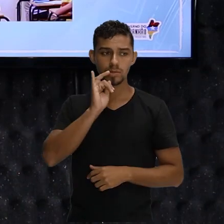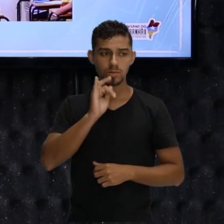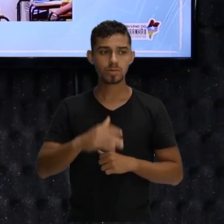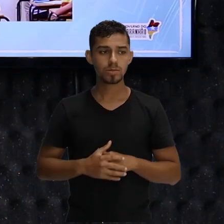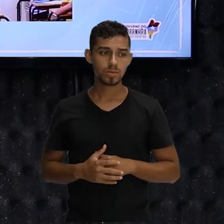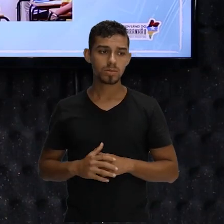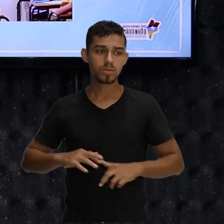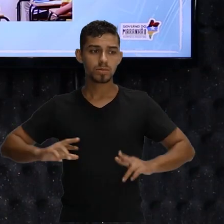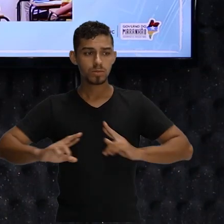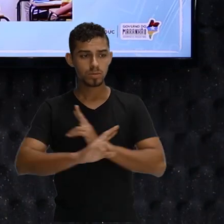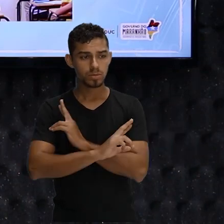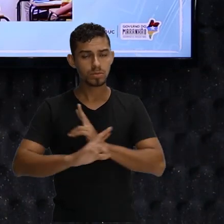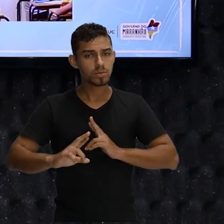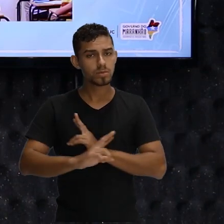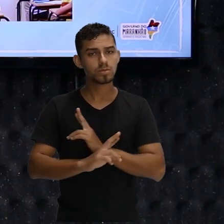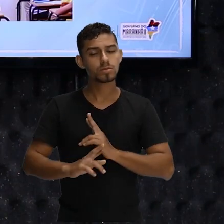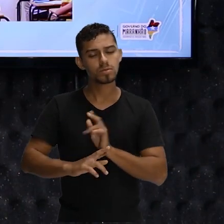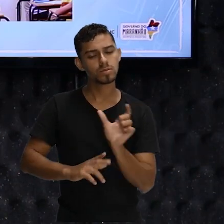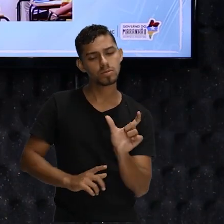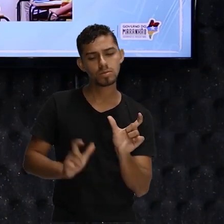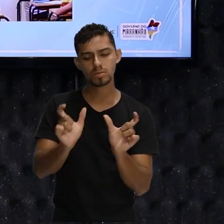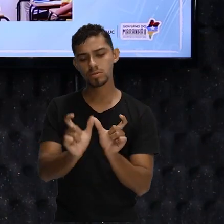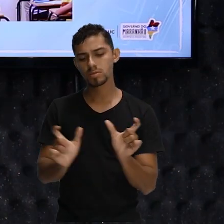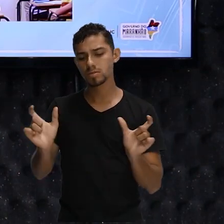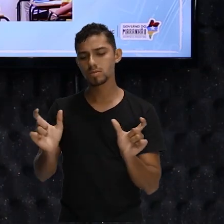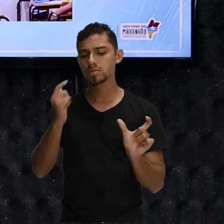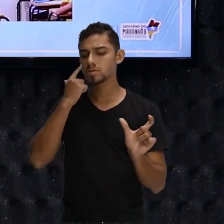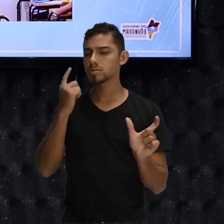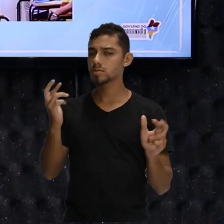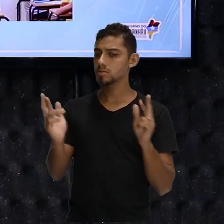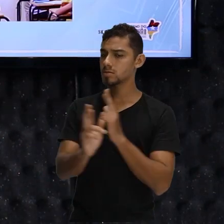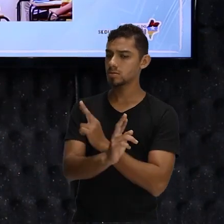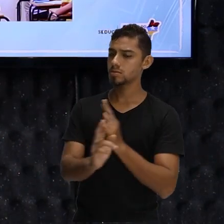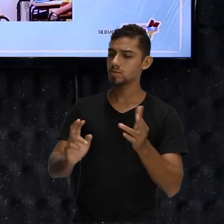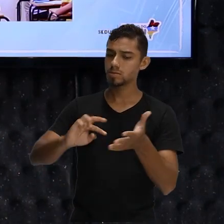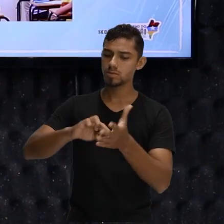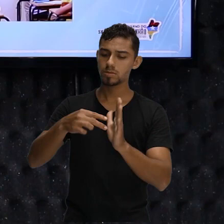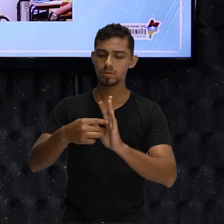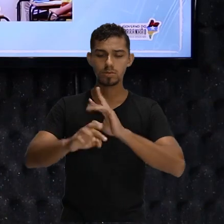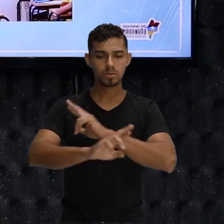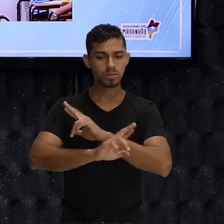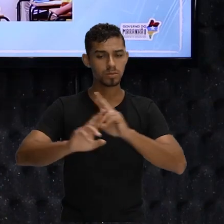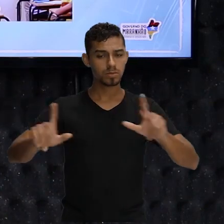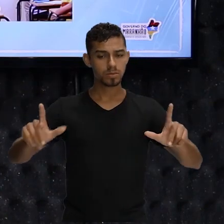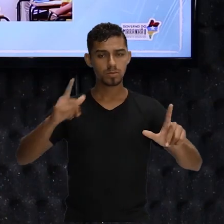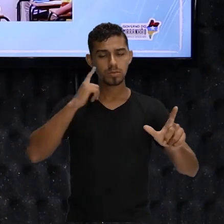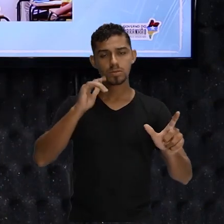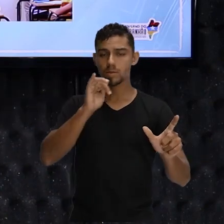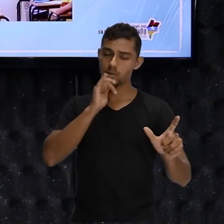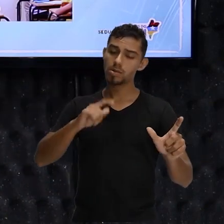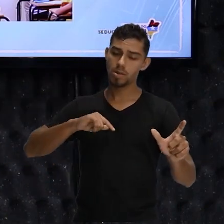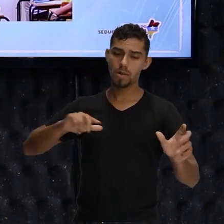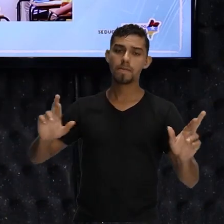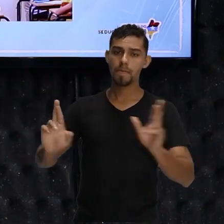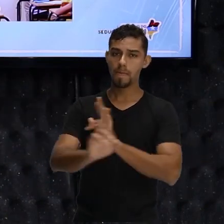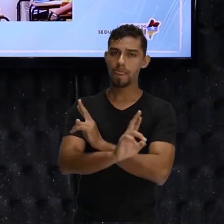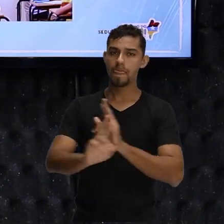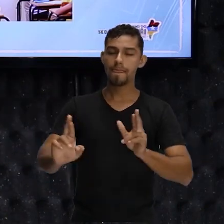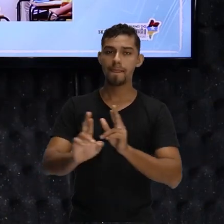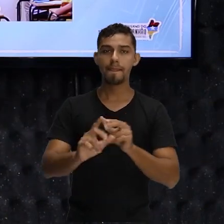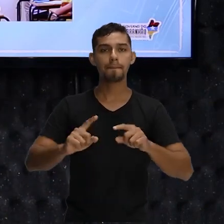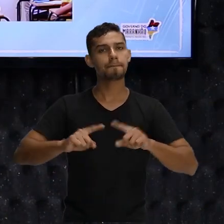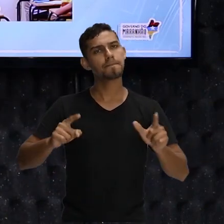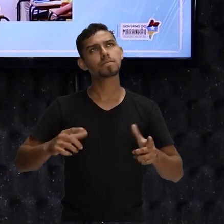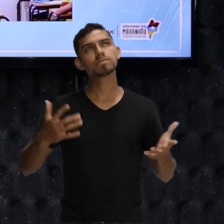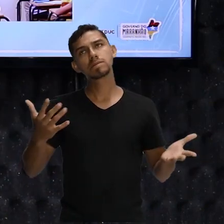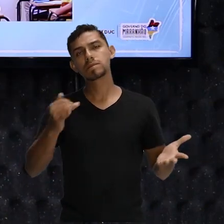termos correlacionados, mas eles não significam a mesma coisa. Tem uma relação entre eles, mas